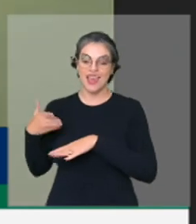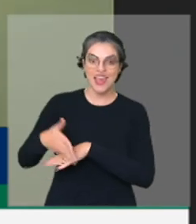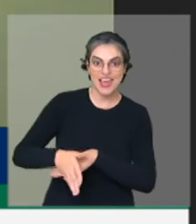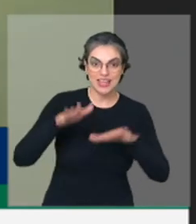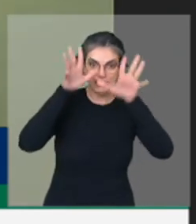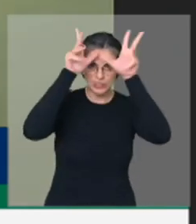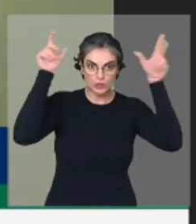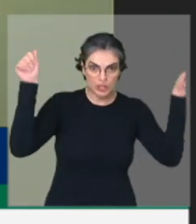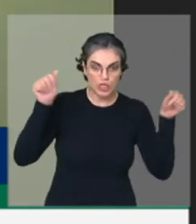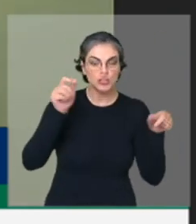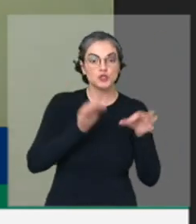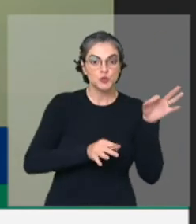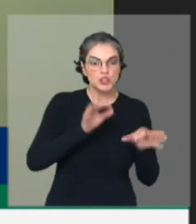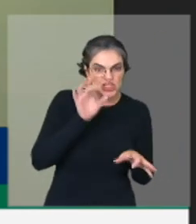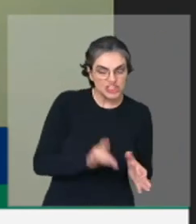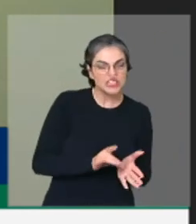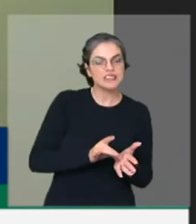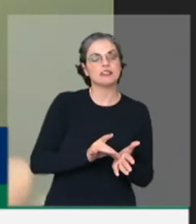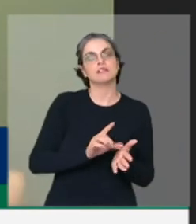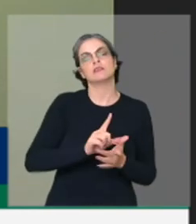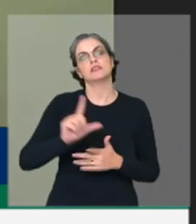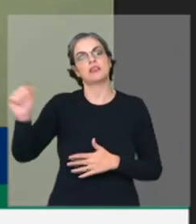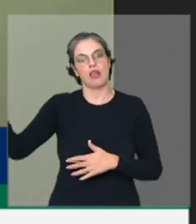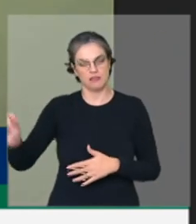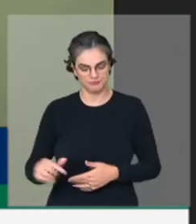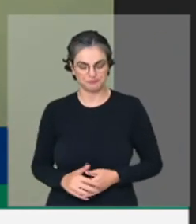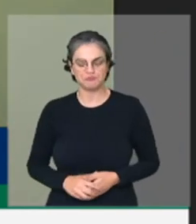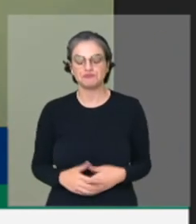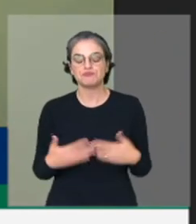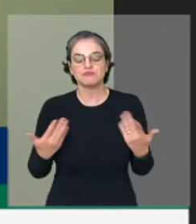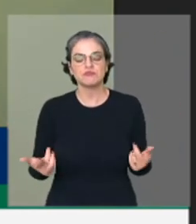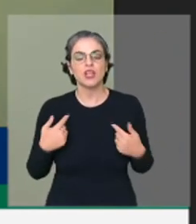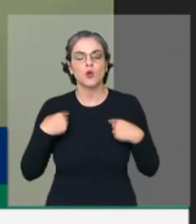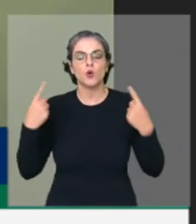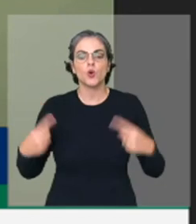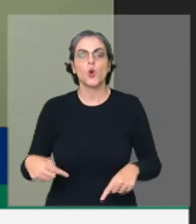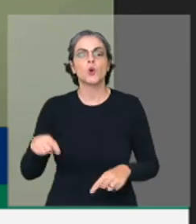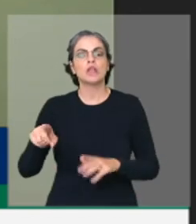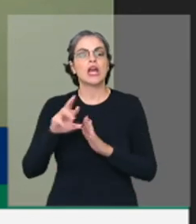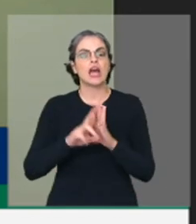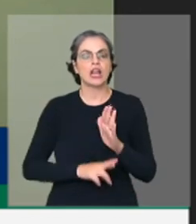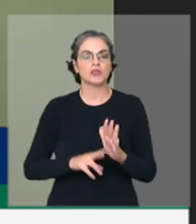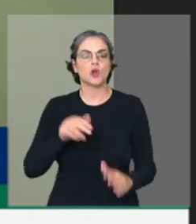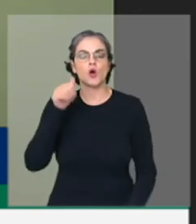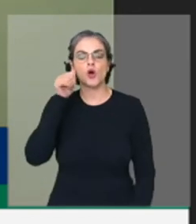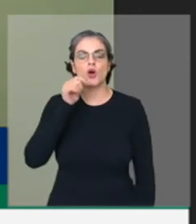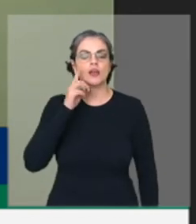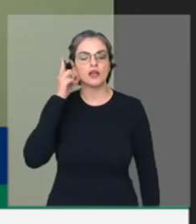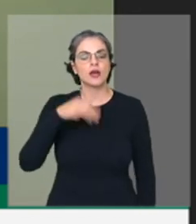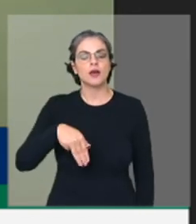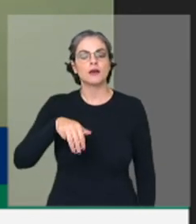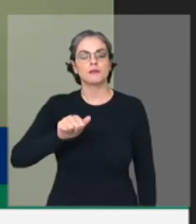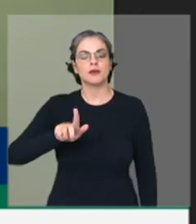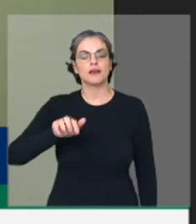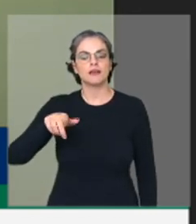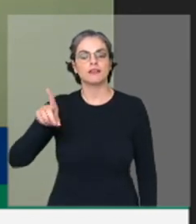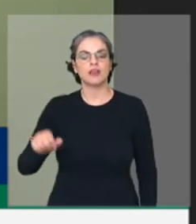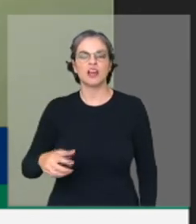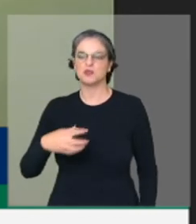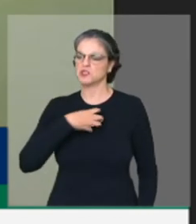foge pela janela. Sou contra o relatório da deputada Magda. Estou me sentindo aqui no Conselho de